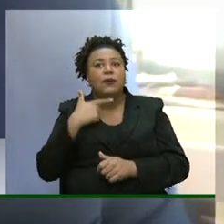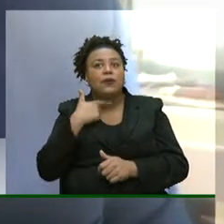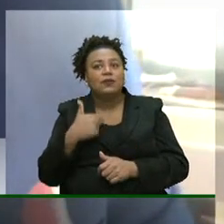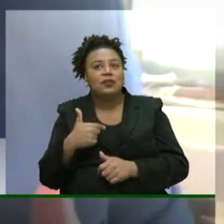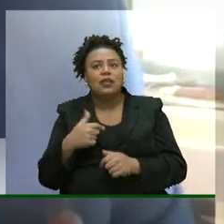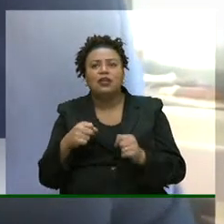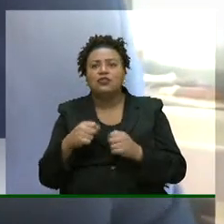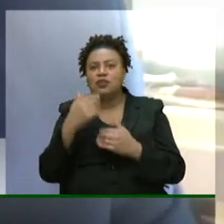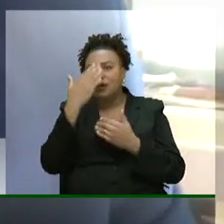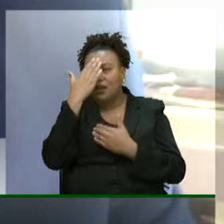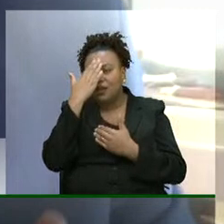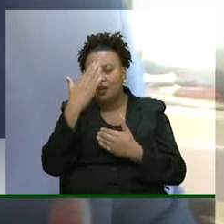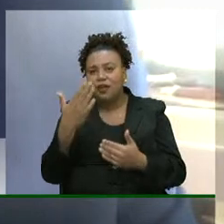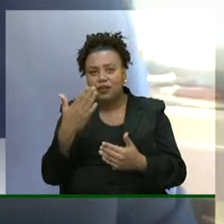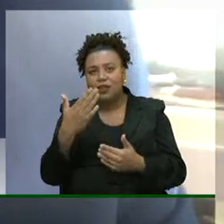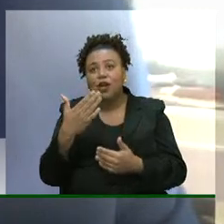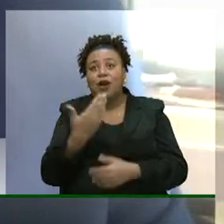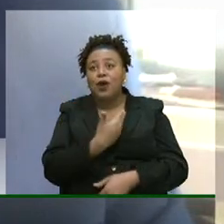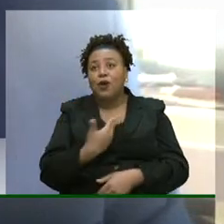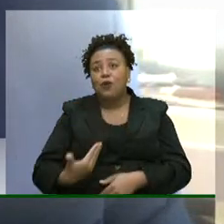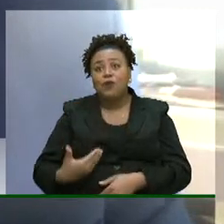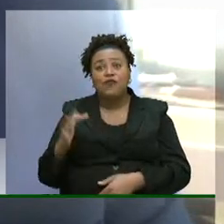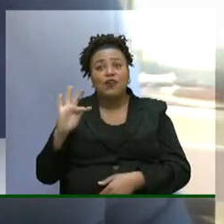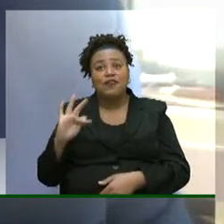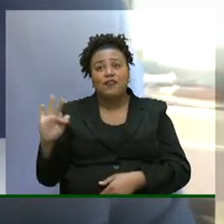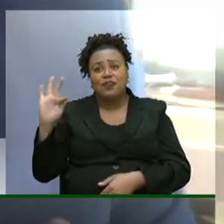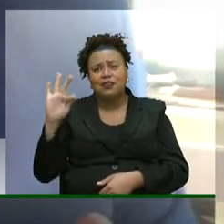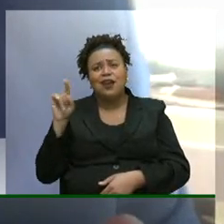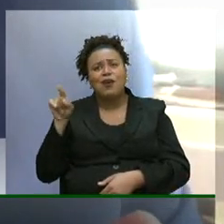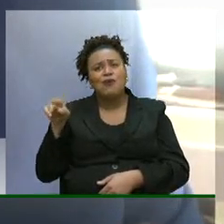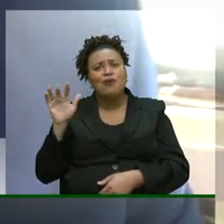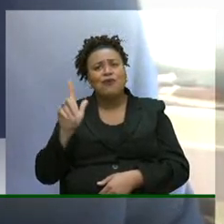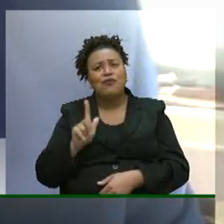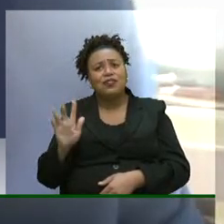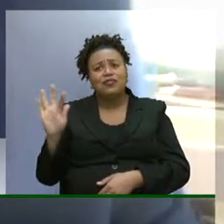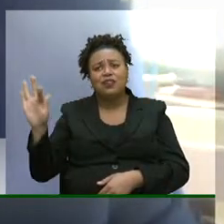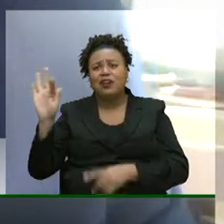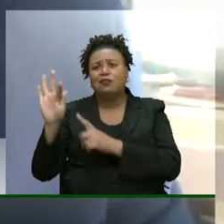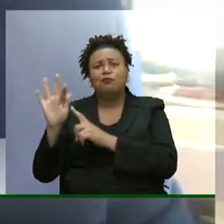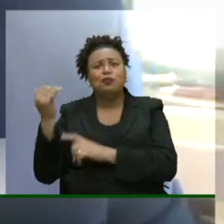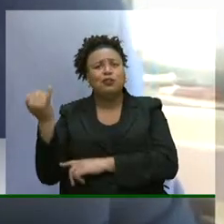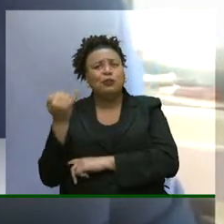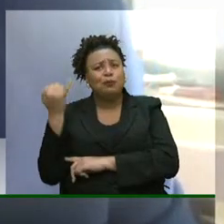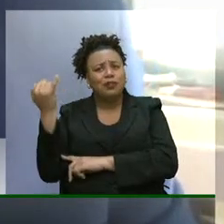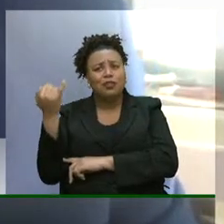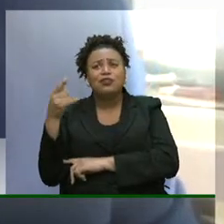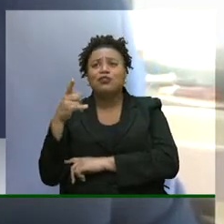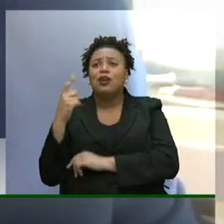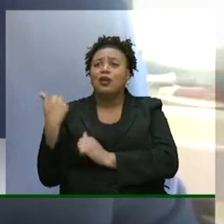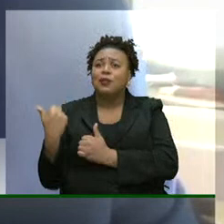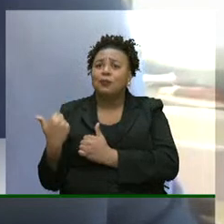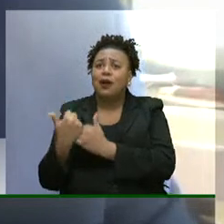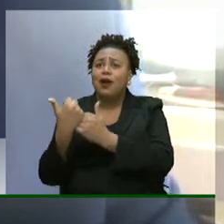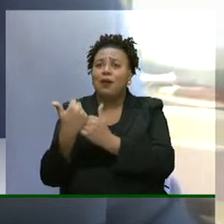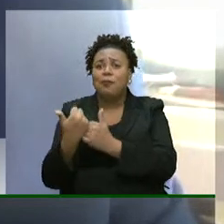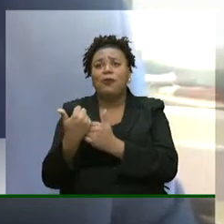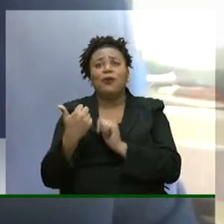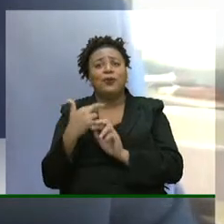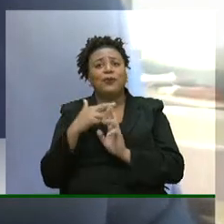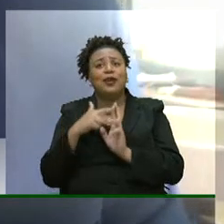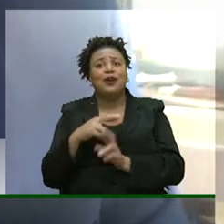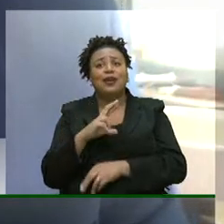fazer um agradecimento ao governo federal, que foi fundamental justamente no amparo nas